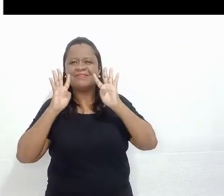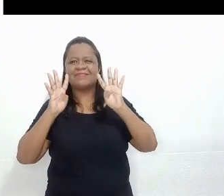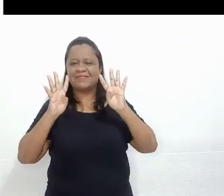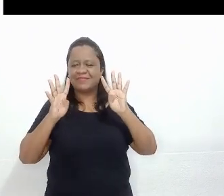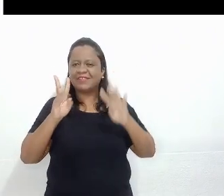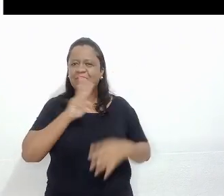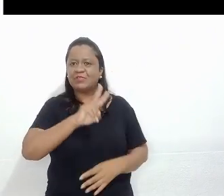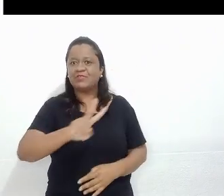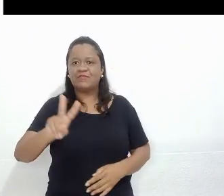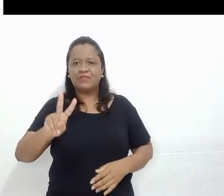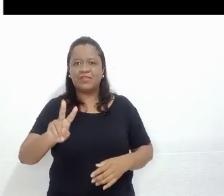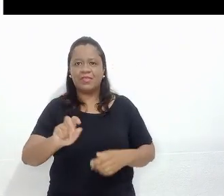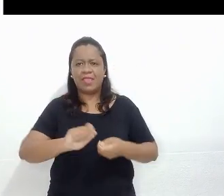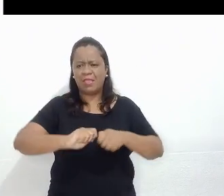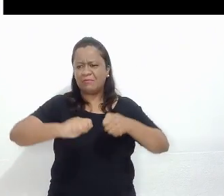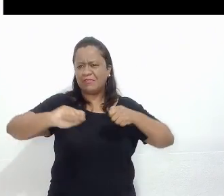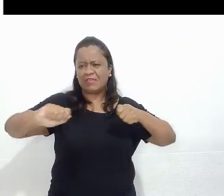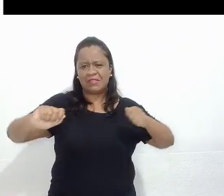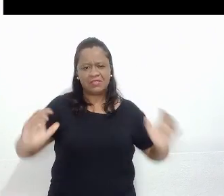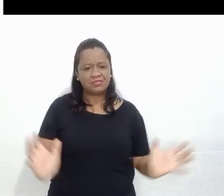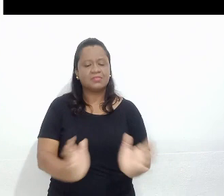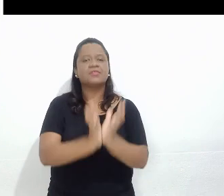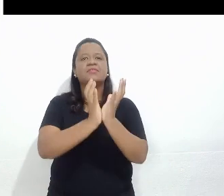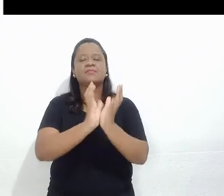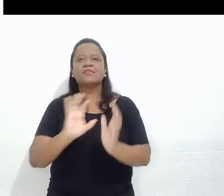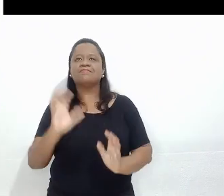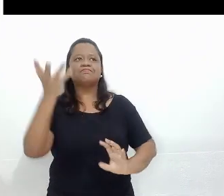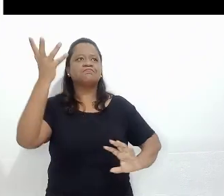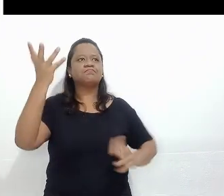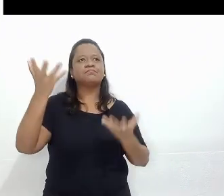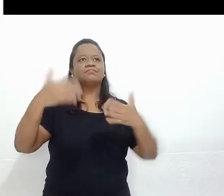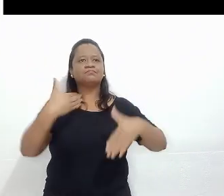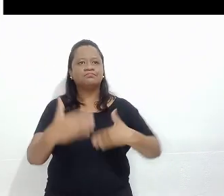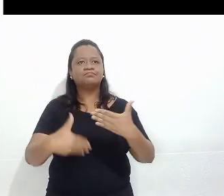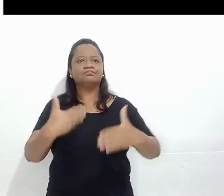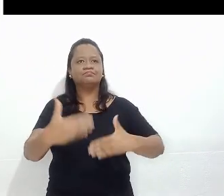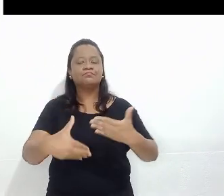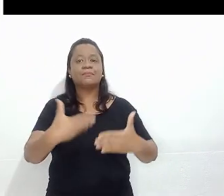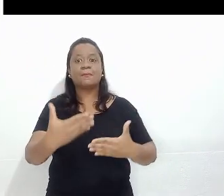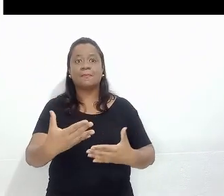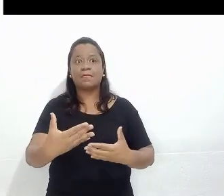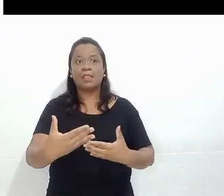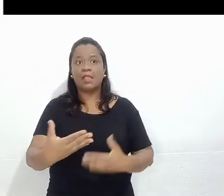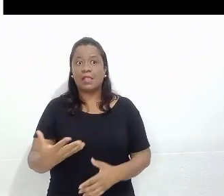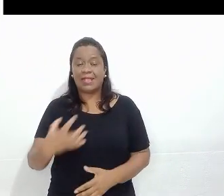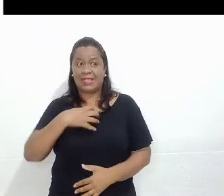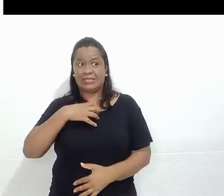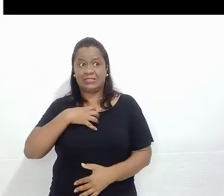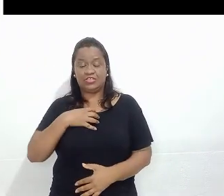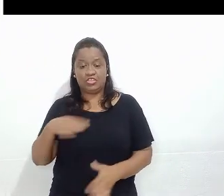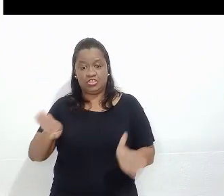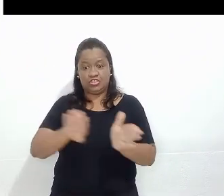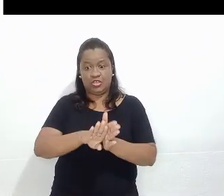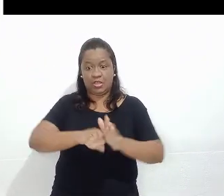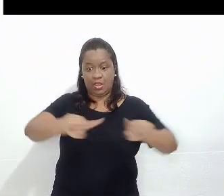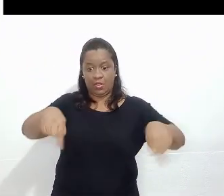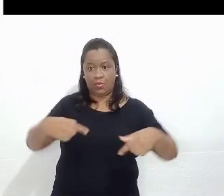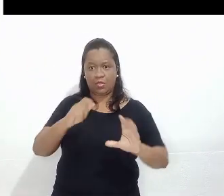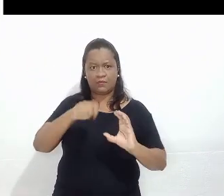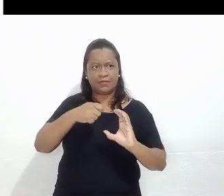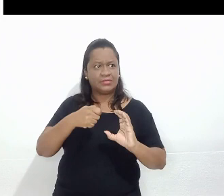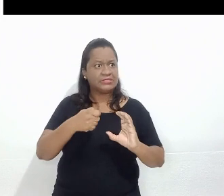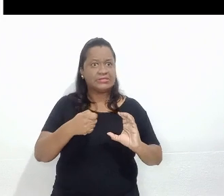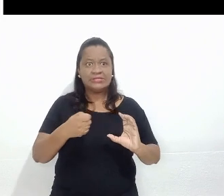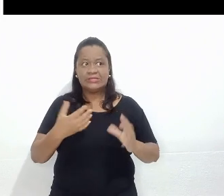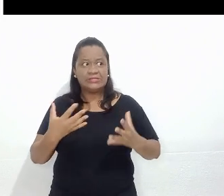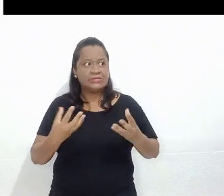grande equipe e a coisa acontecendo, né? Porque a sensação que você tem quando você chega no set de filmagem é que você não vai conseguir